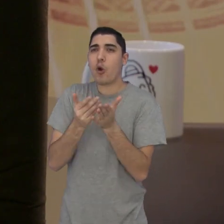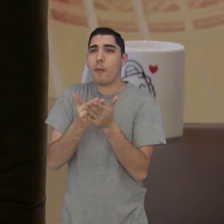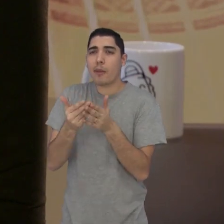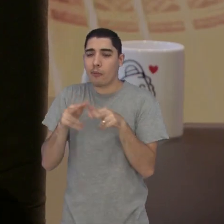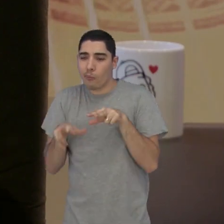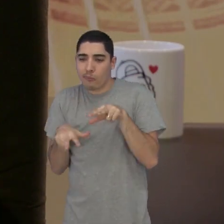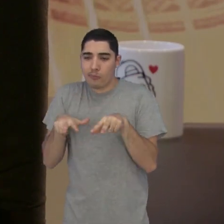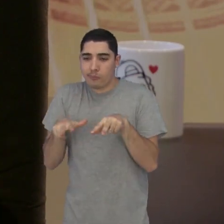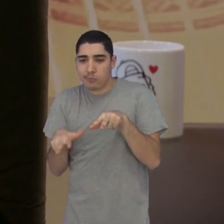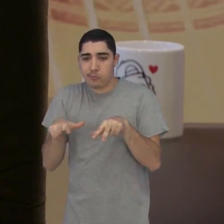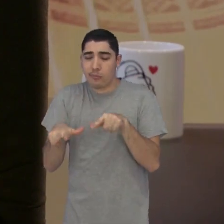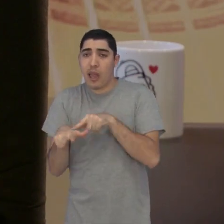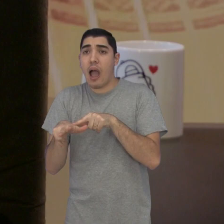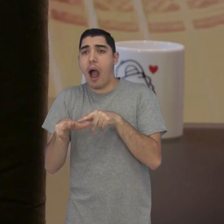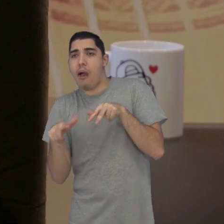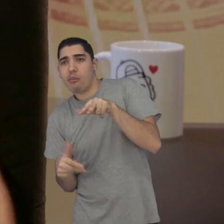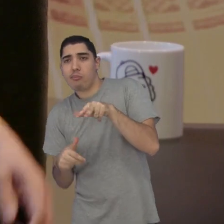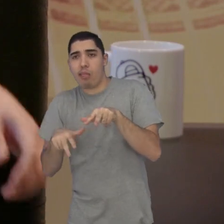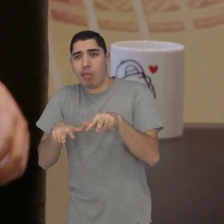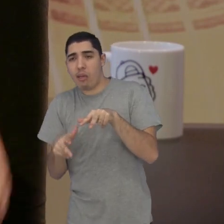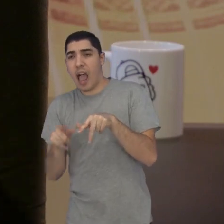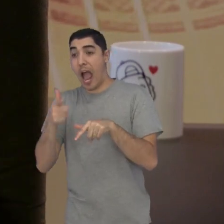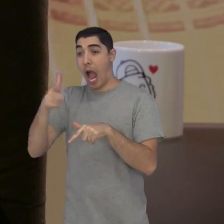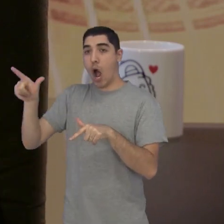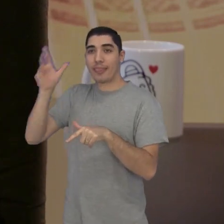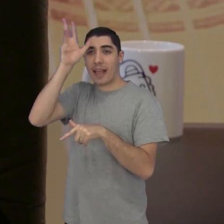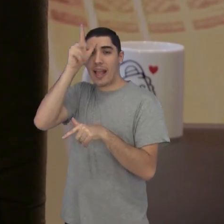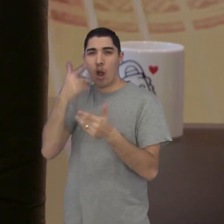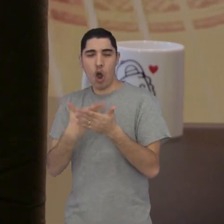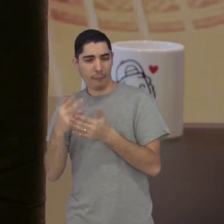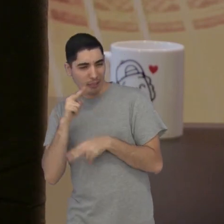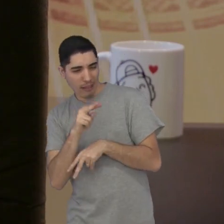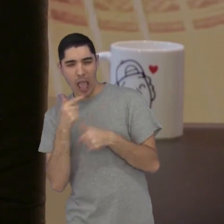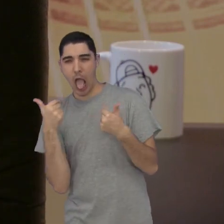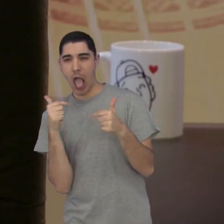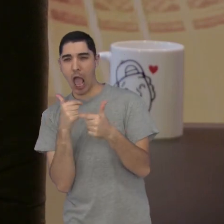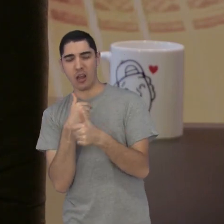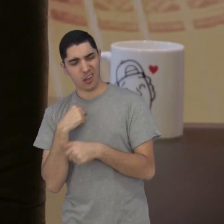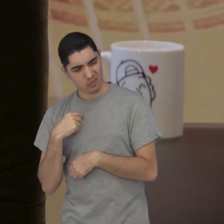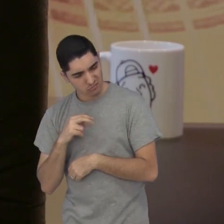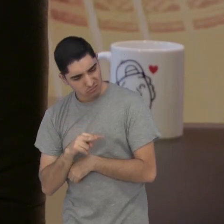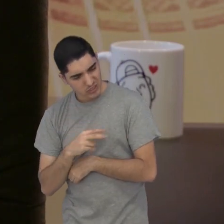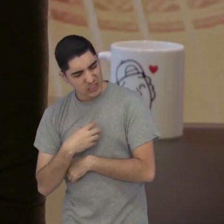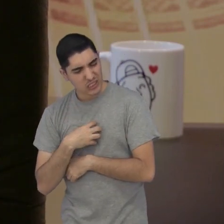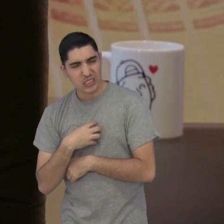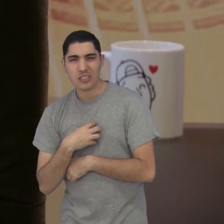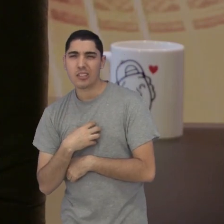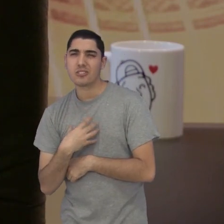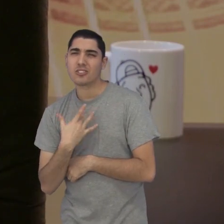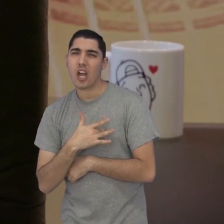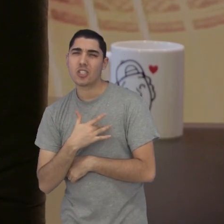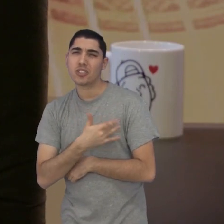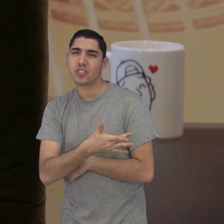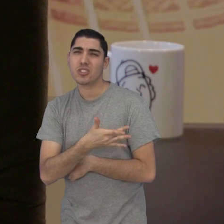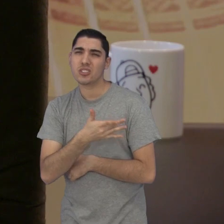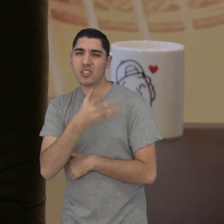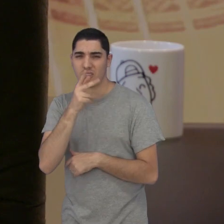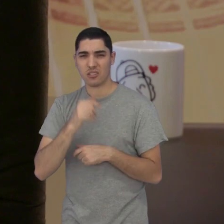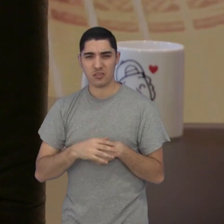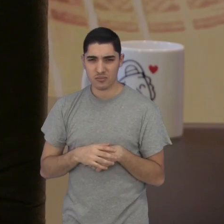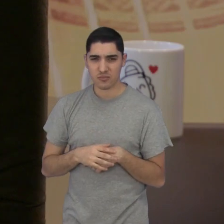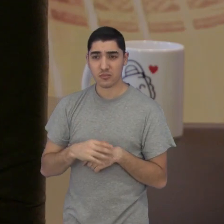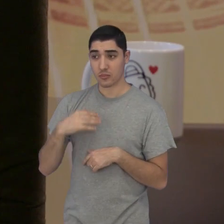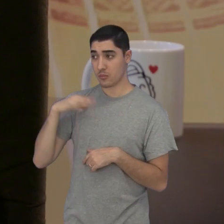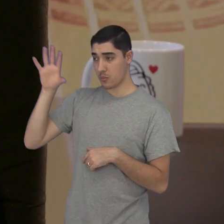andar assim no meio da galinhada, e ela caía, andar, e as galinhadas tudo dando risada dela, cara. Foi judiação da galinha, não vou deixar ela